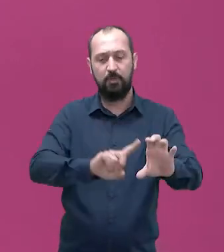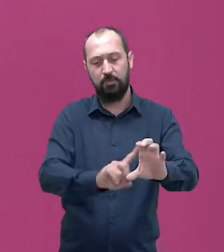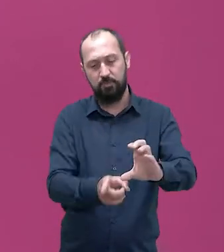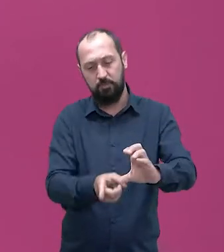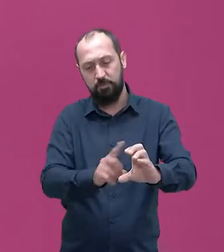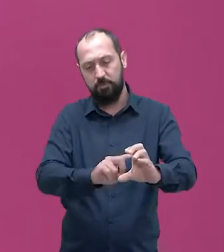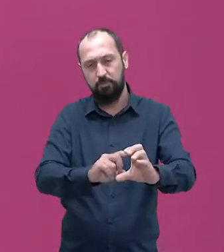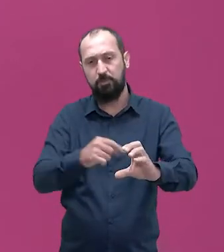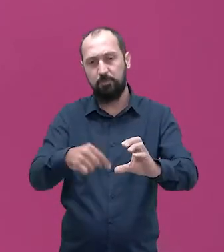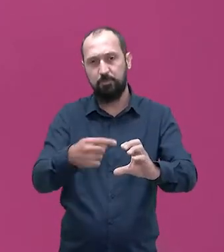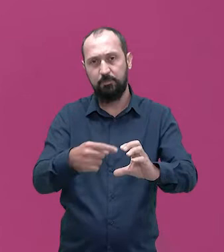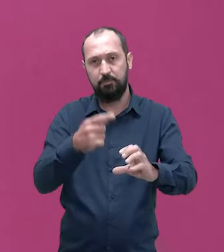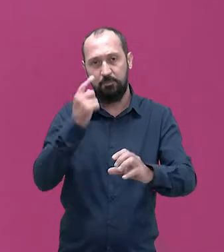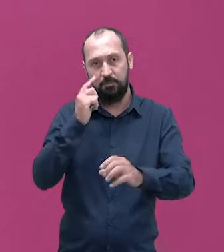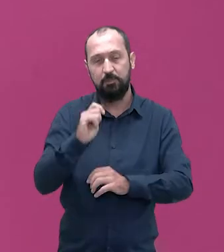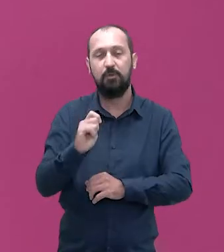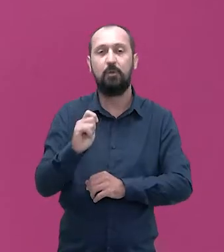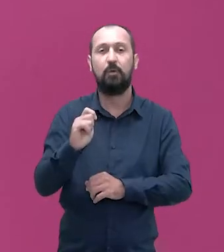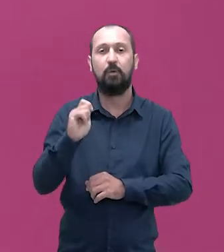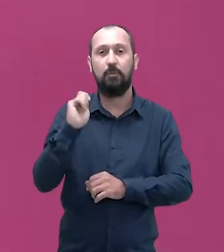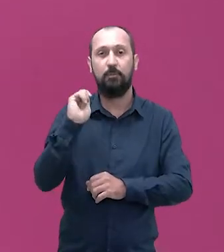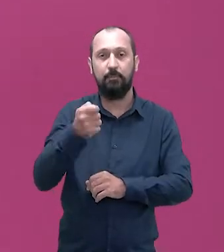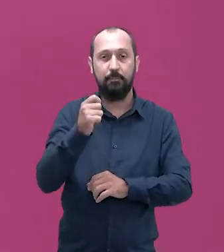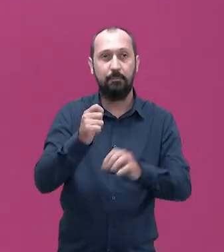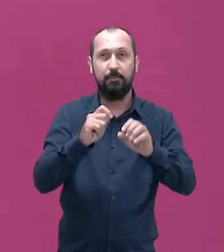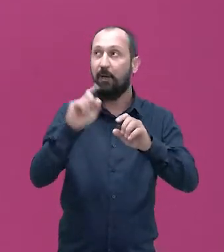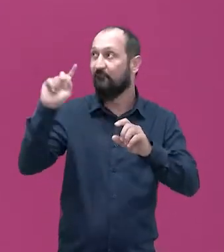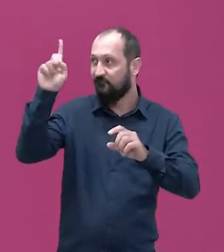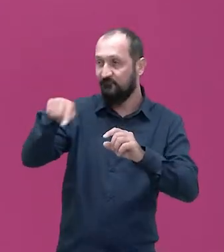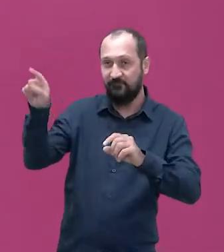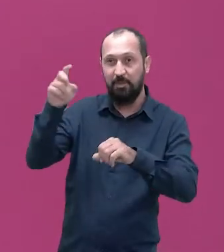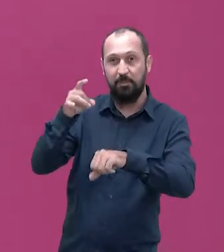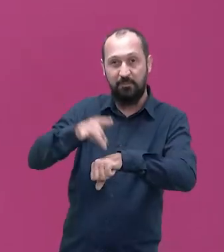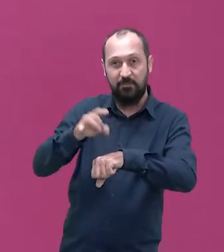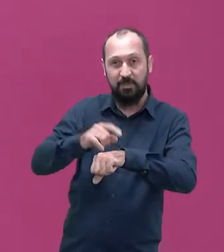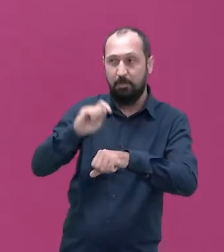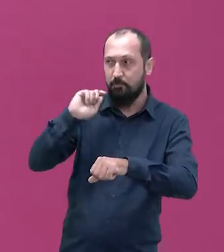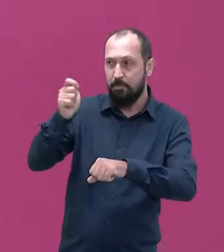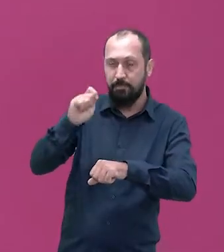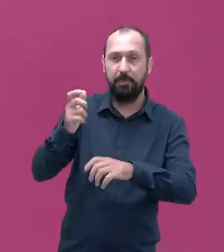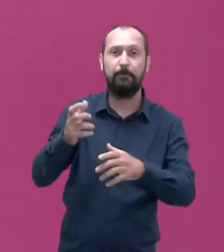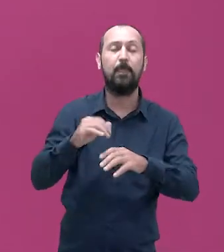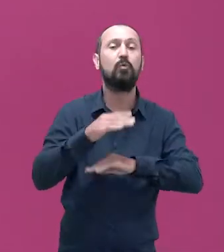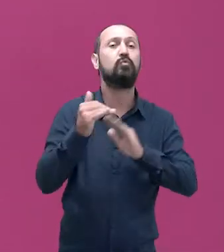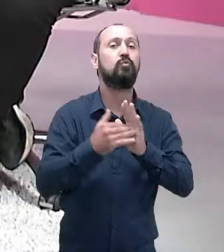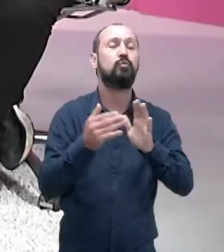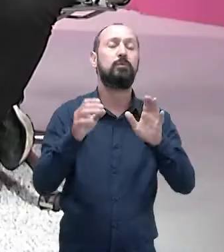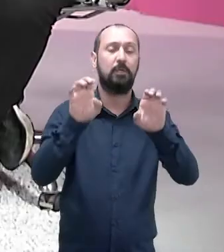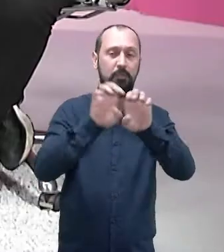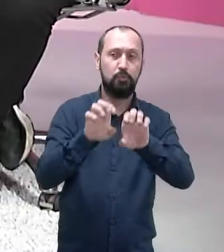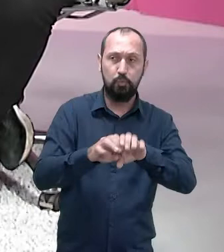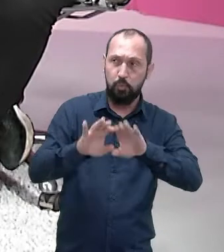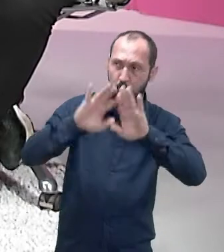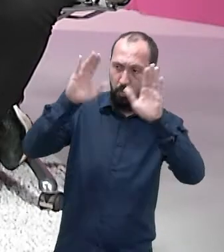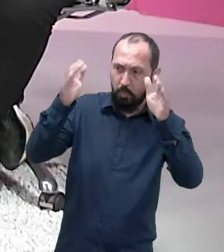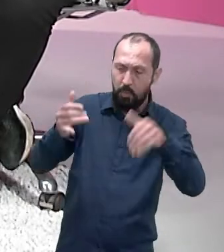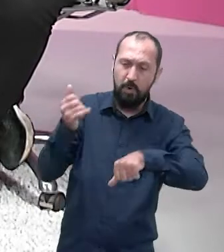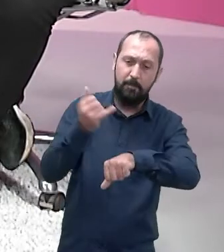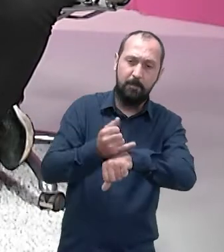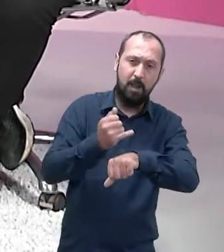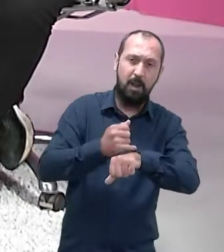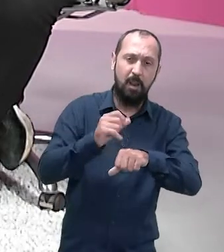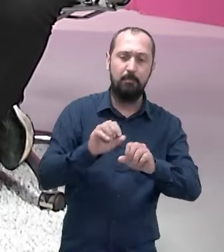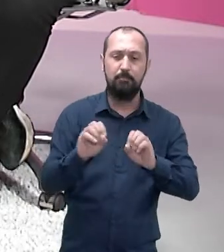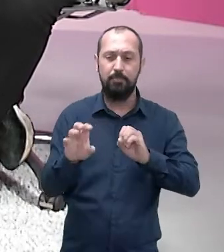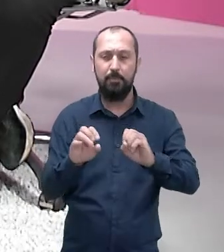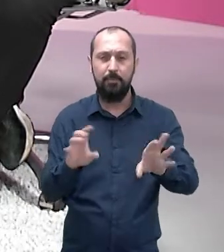tacógrafo, martelinho de segurança para quebrar o vidro. Toda essa área, estrutura de carroceria do veículo,